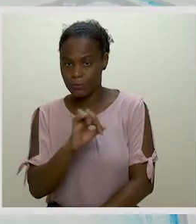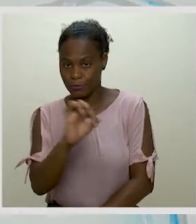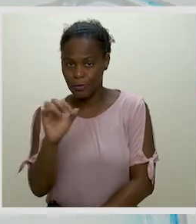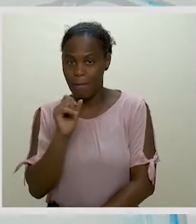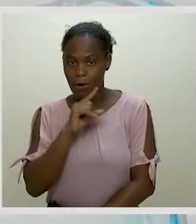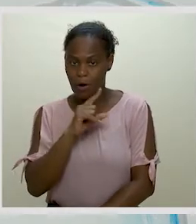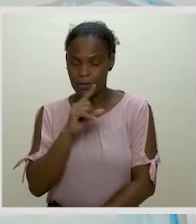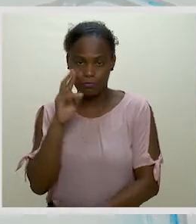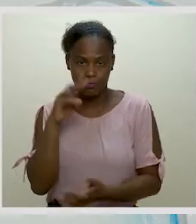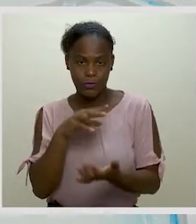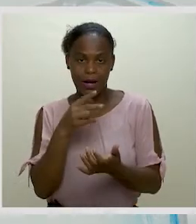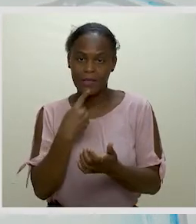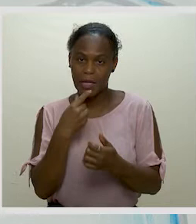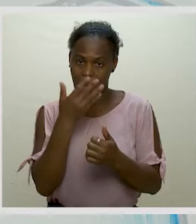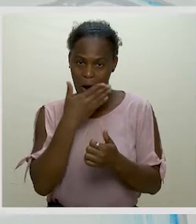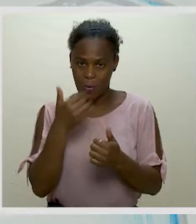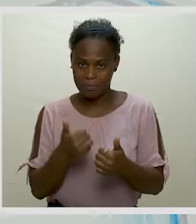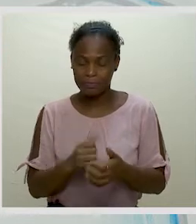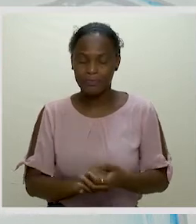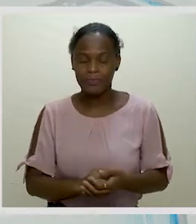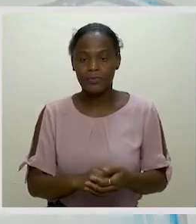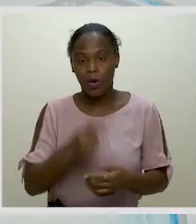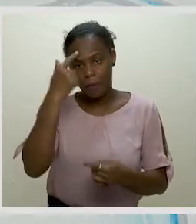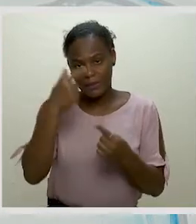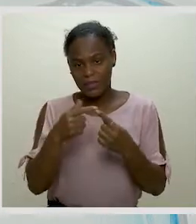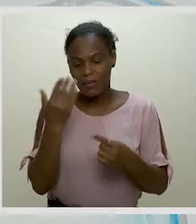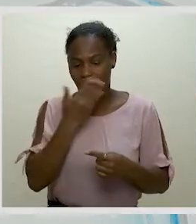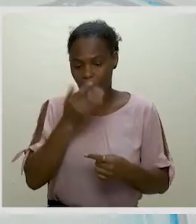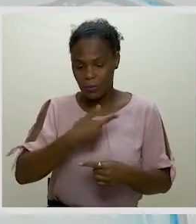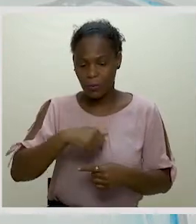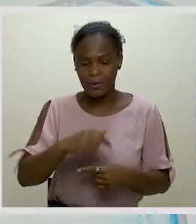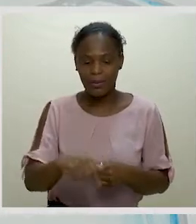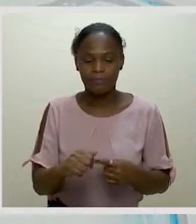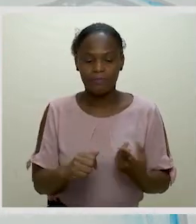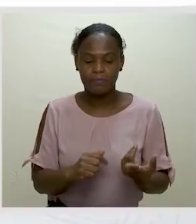para poderem seguir a aula. Como objetivos da nossa aula,